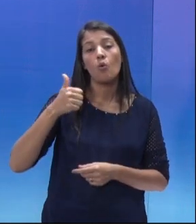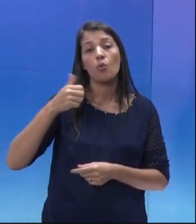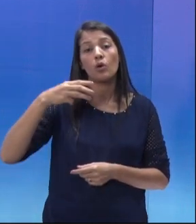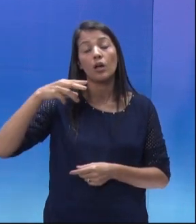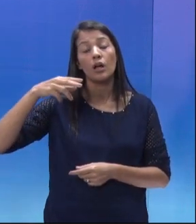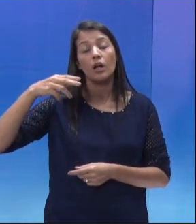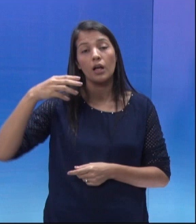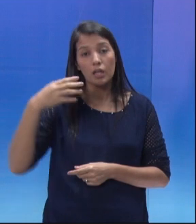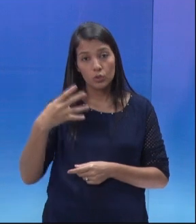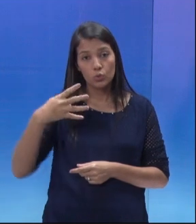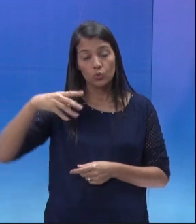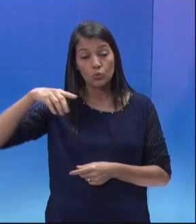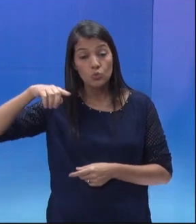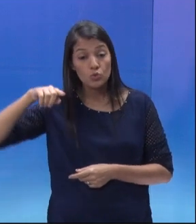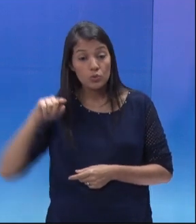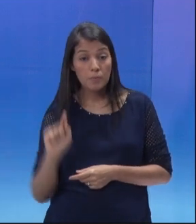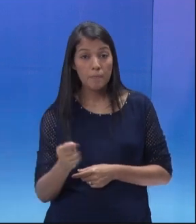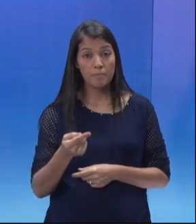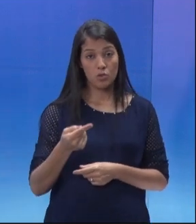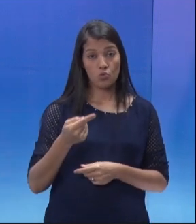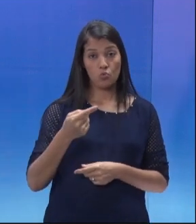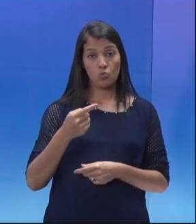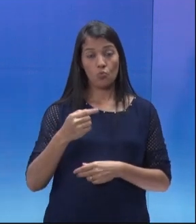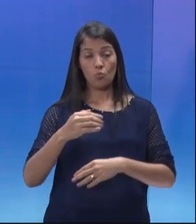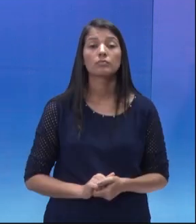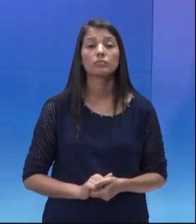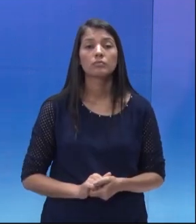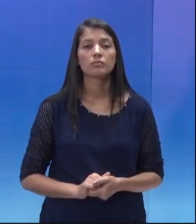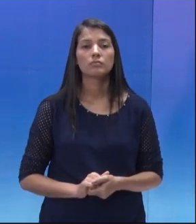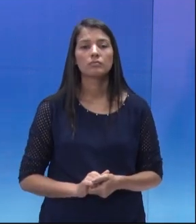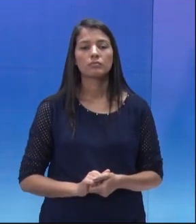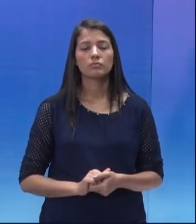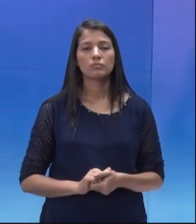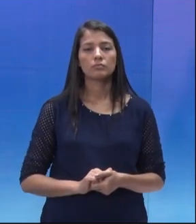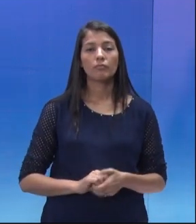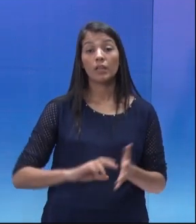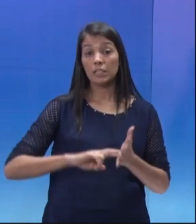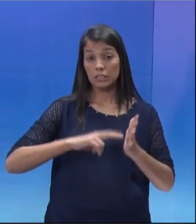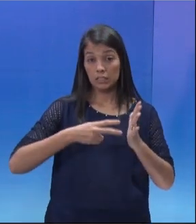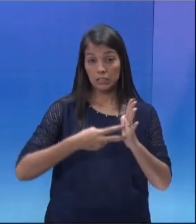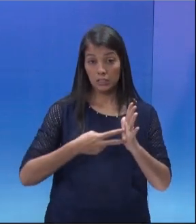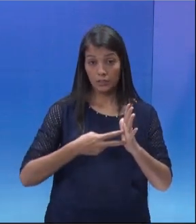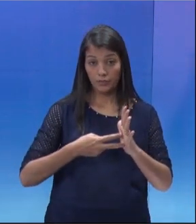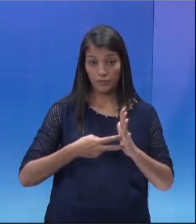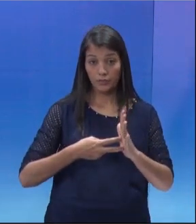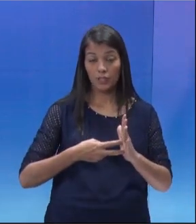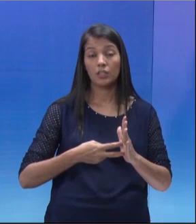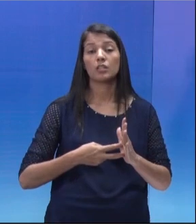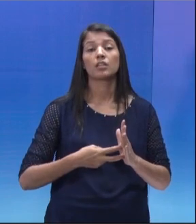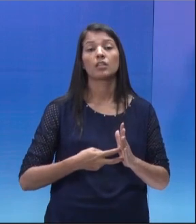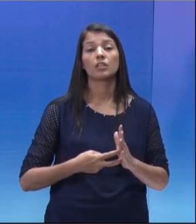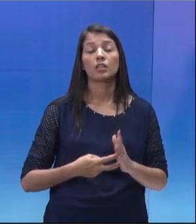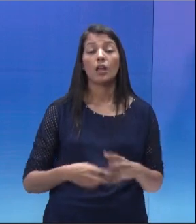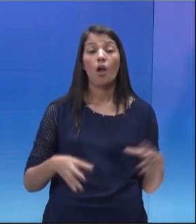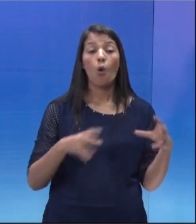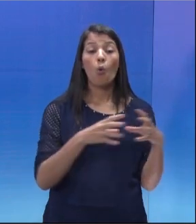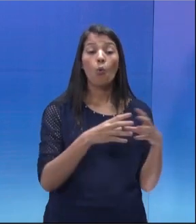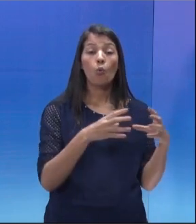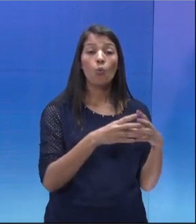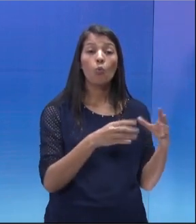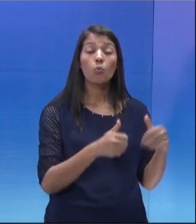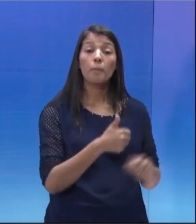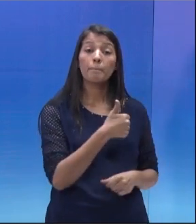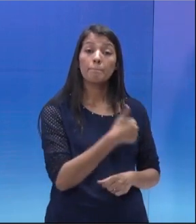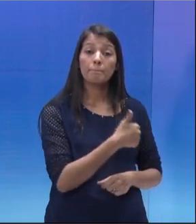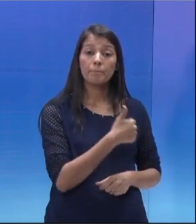dividido por 1000, resultando em um D de 14 miligramas. Isso significa dizer que para o grupo de diazinon, daqueles ratos que